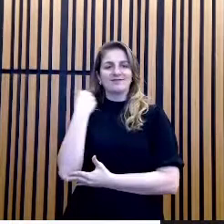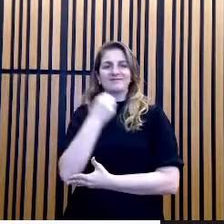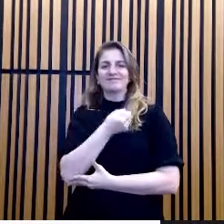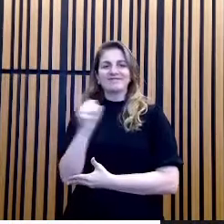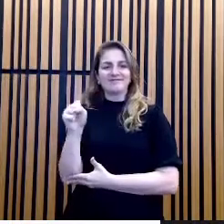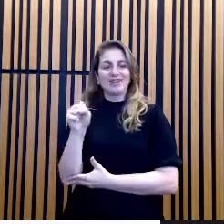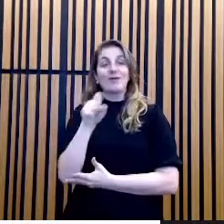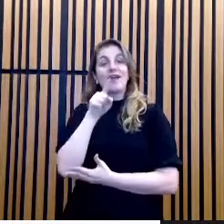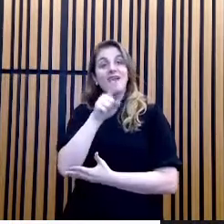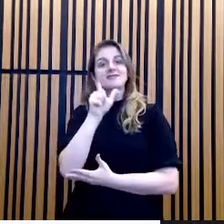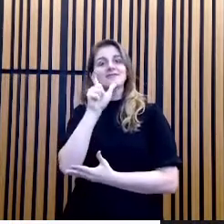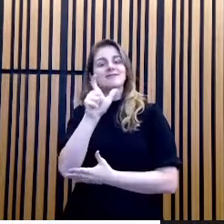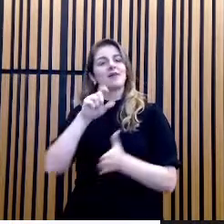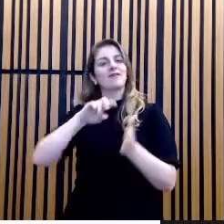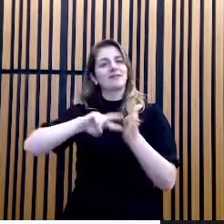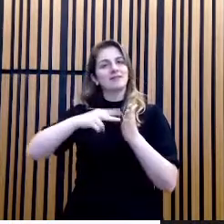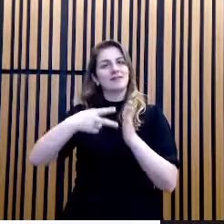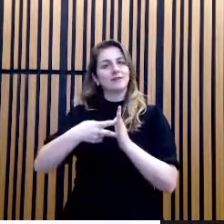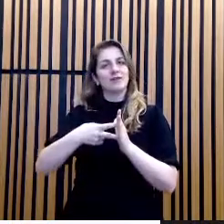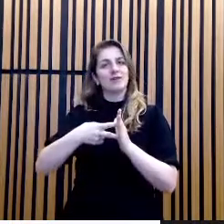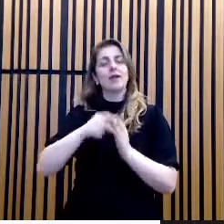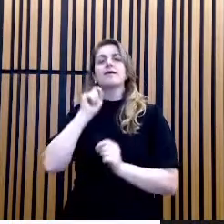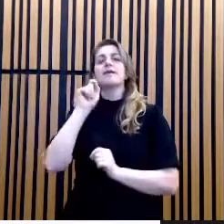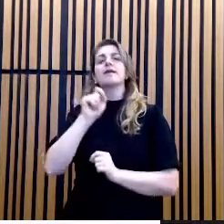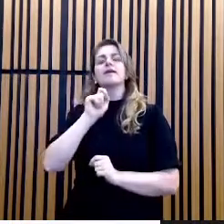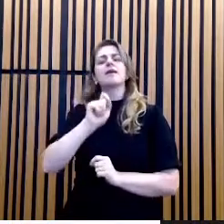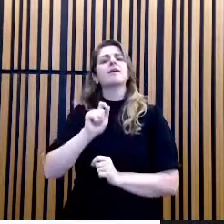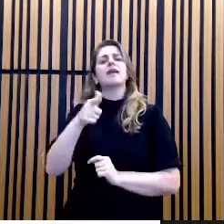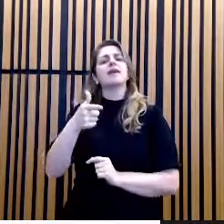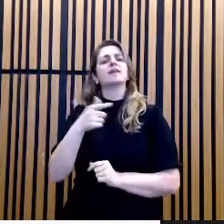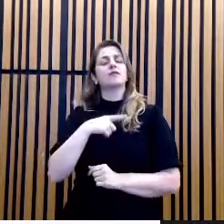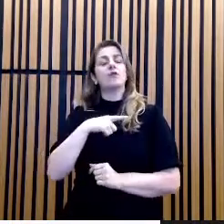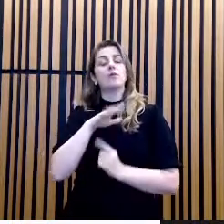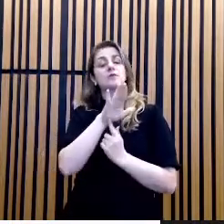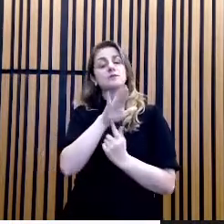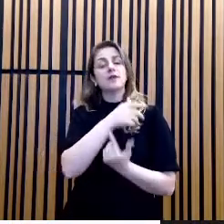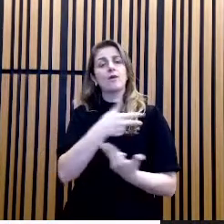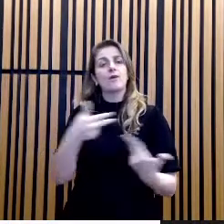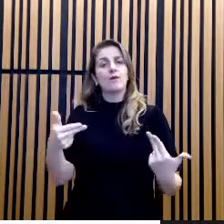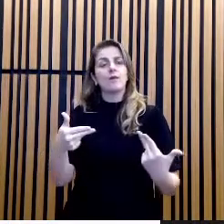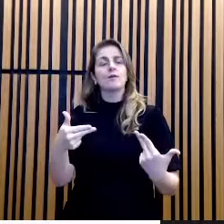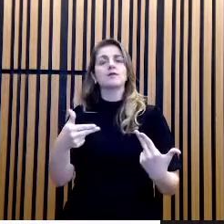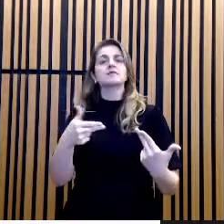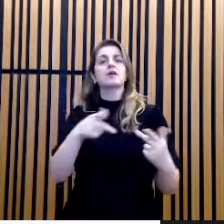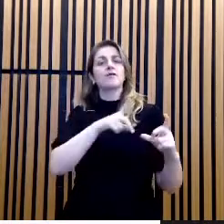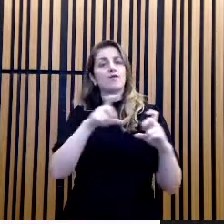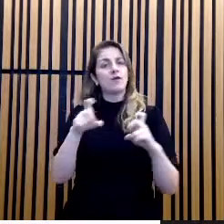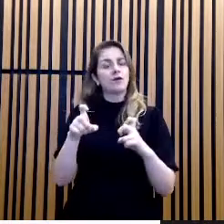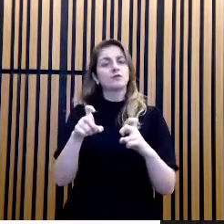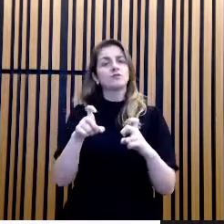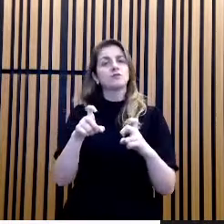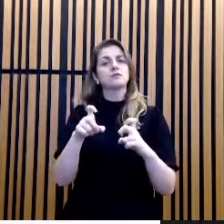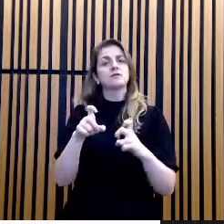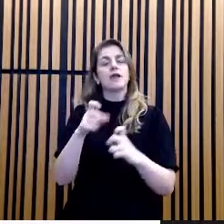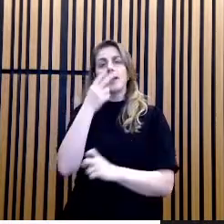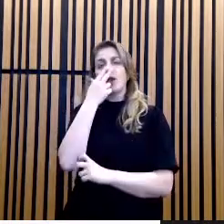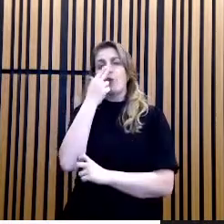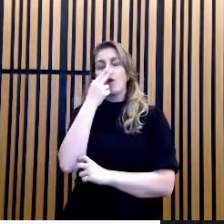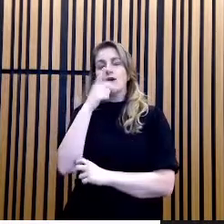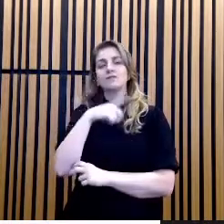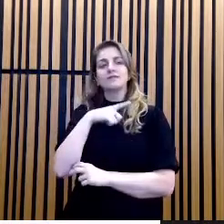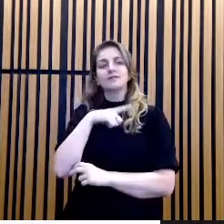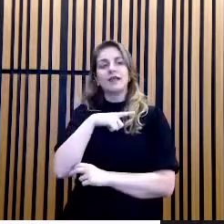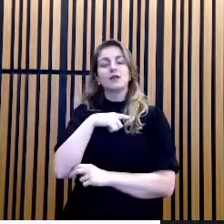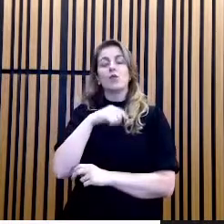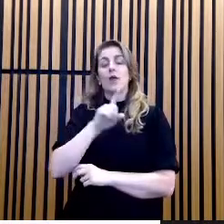Essas são as perennials. Quem são elas? Aqui eu vou mostrar algumas das mulheres, principalmente as gringas, tá? Não tanto